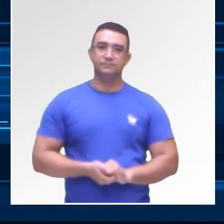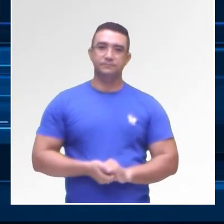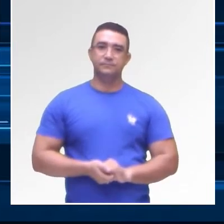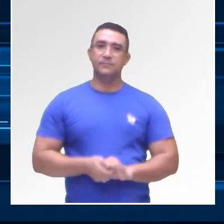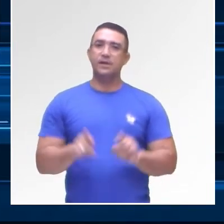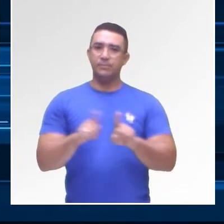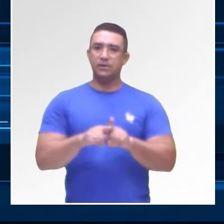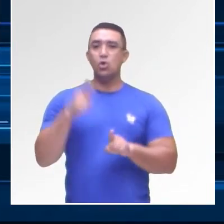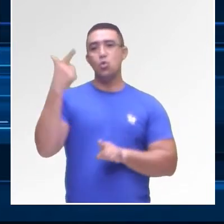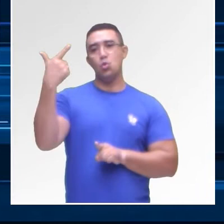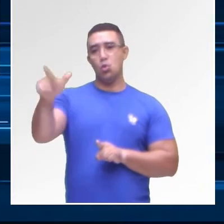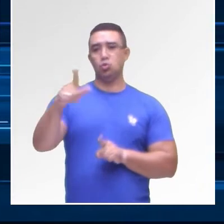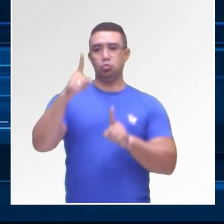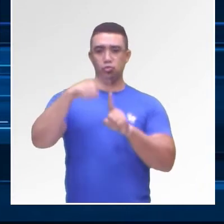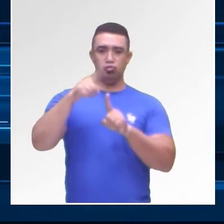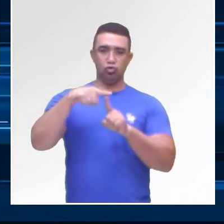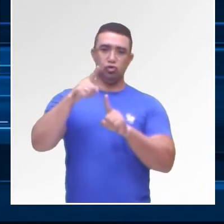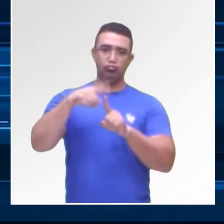outro exemplo também de